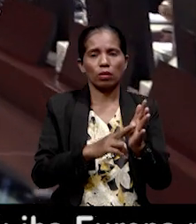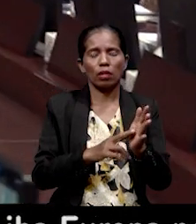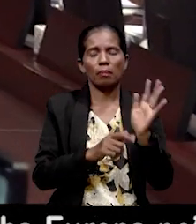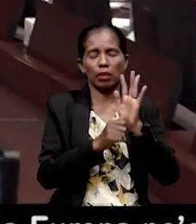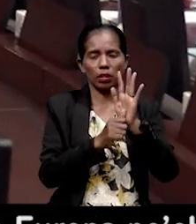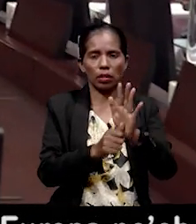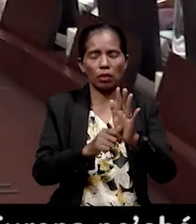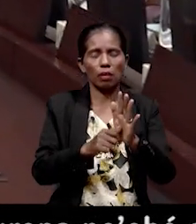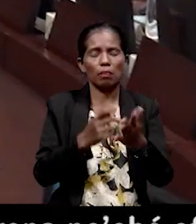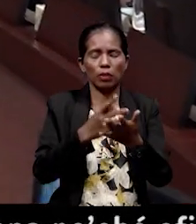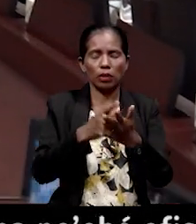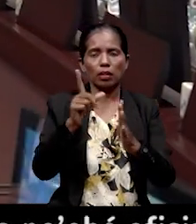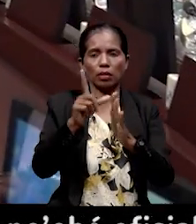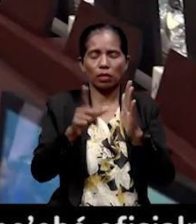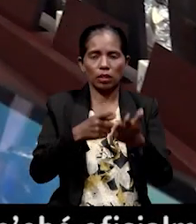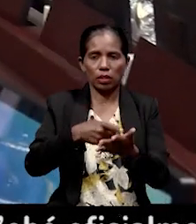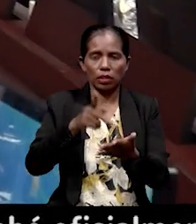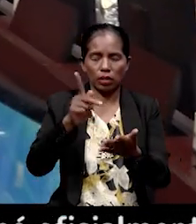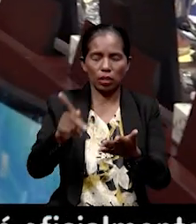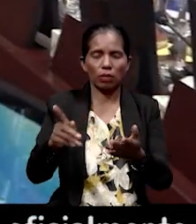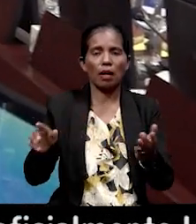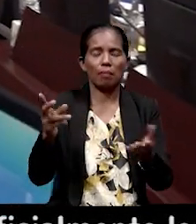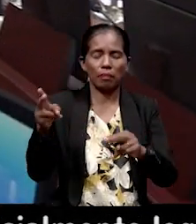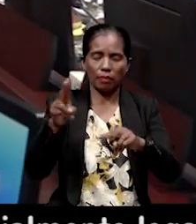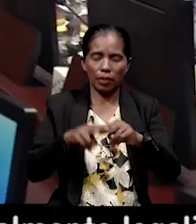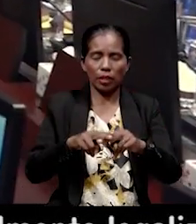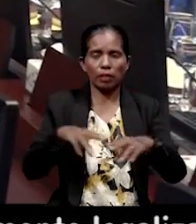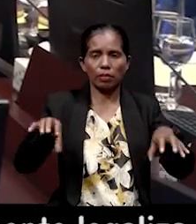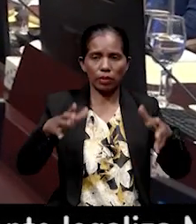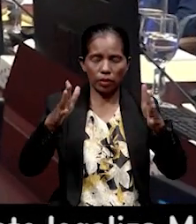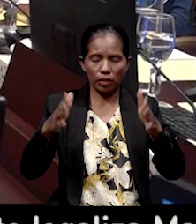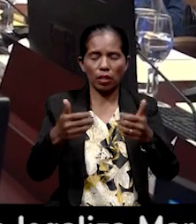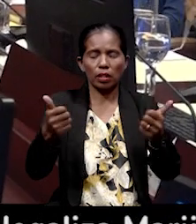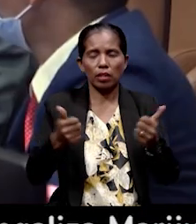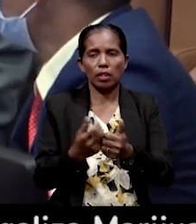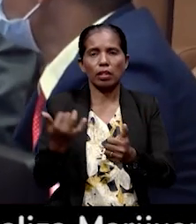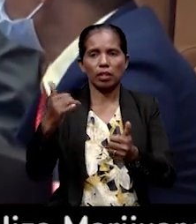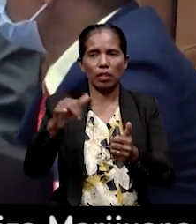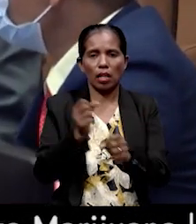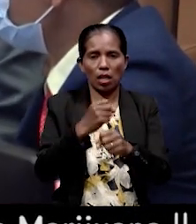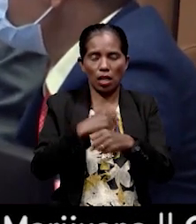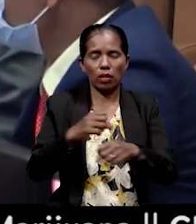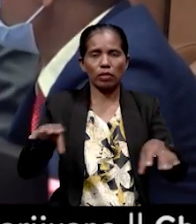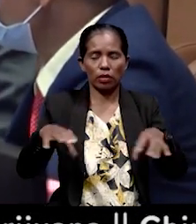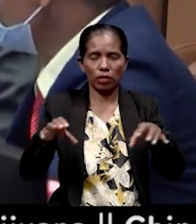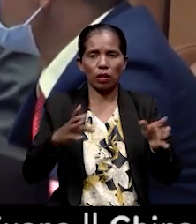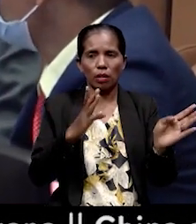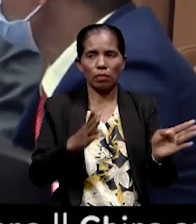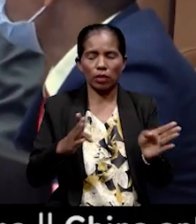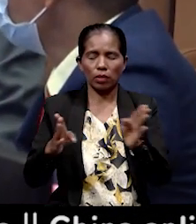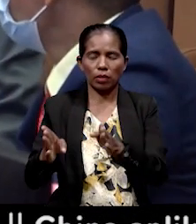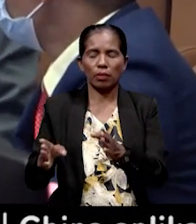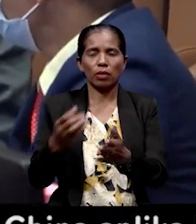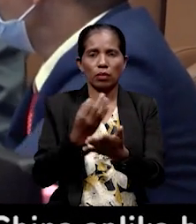decreto governo nian kon ba pagamento suplementar ba funcionário no agente sira nebe makalo serviço ba proceso